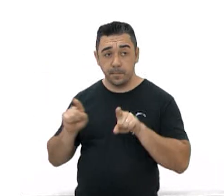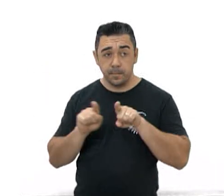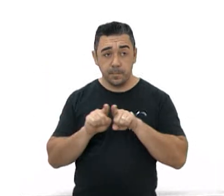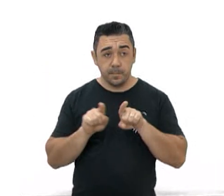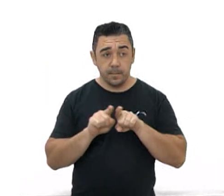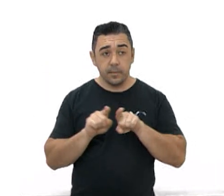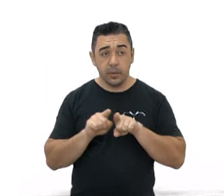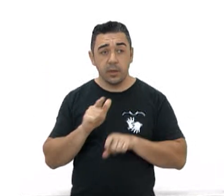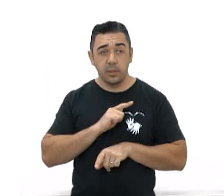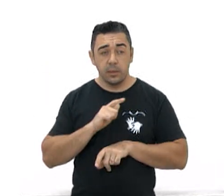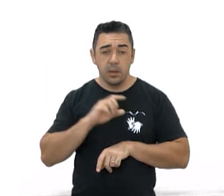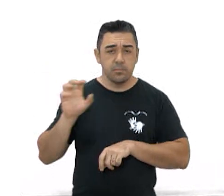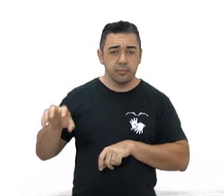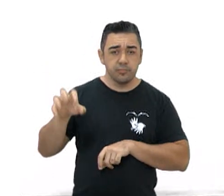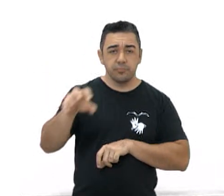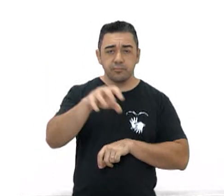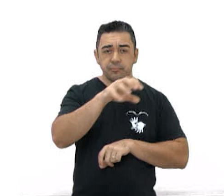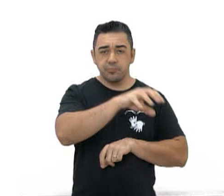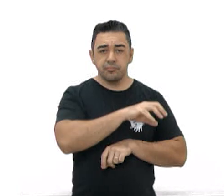Essas imagens elas estão espalhadas,